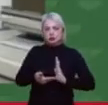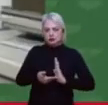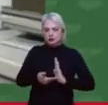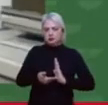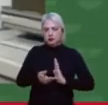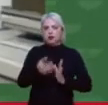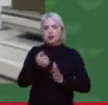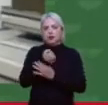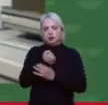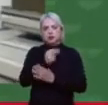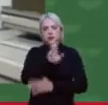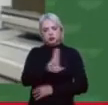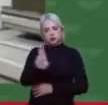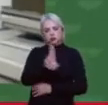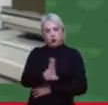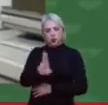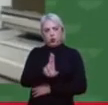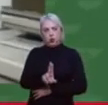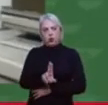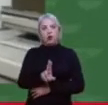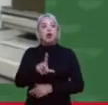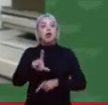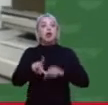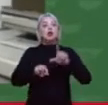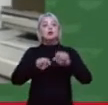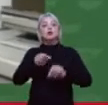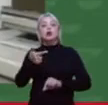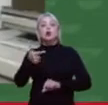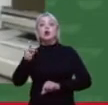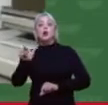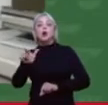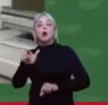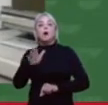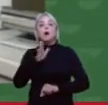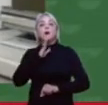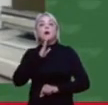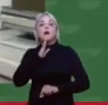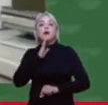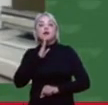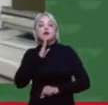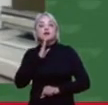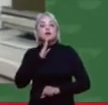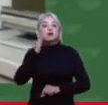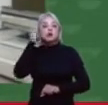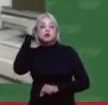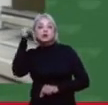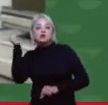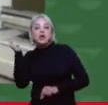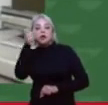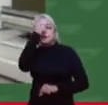né? Os nomes que já estão, e eleger aqueles que tiverem mais nomes, né? Mais